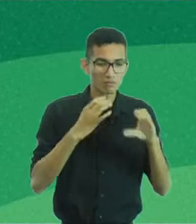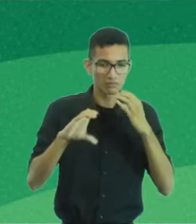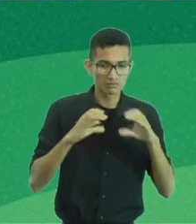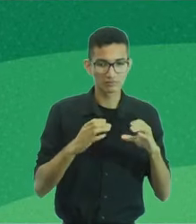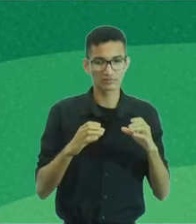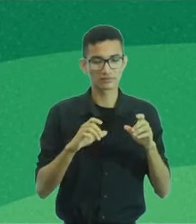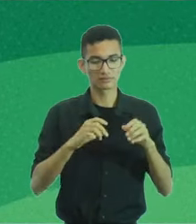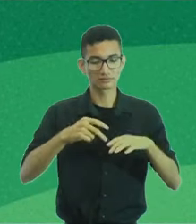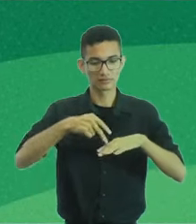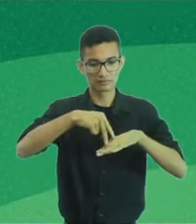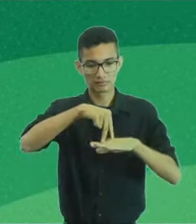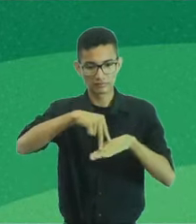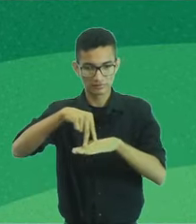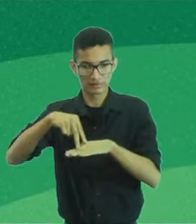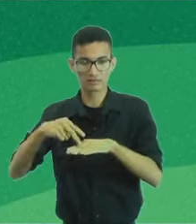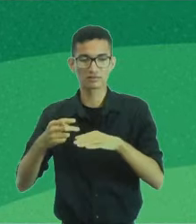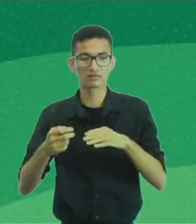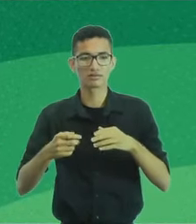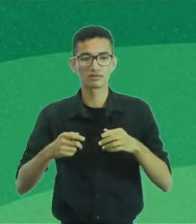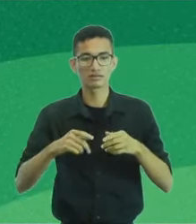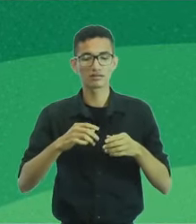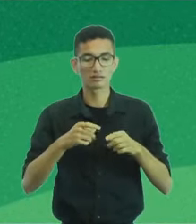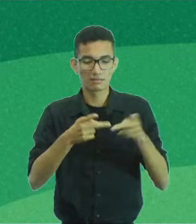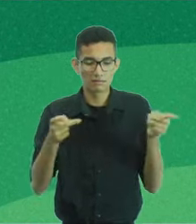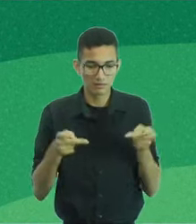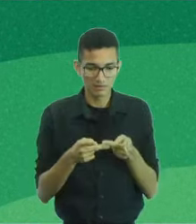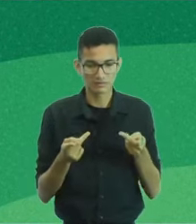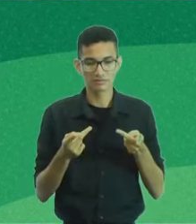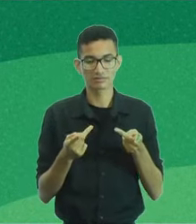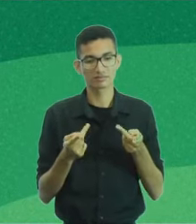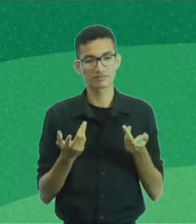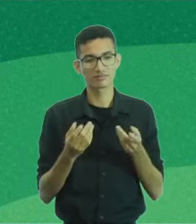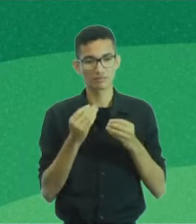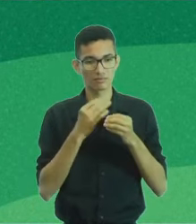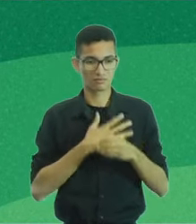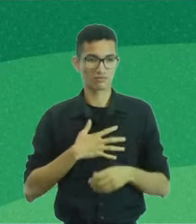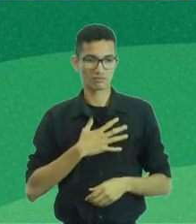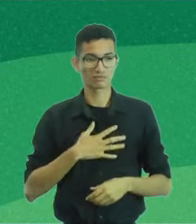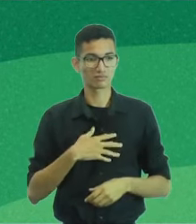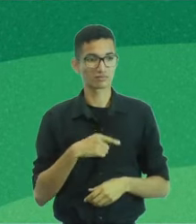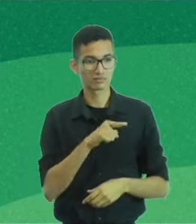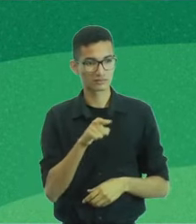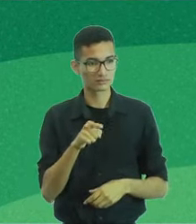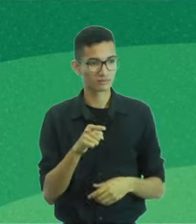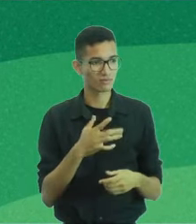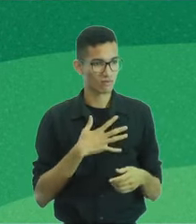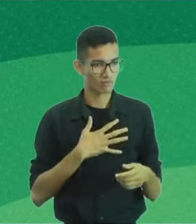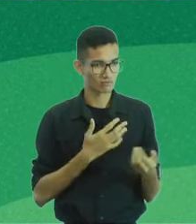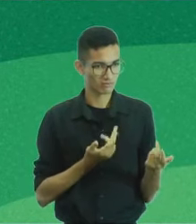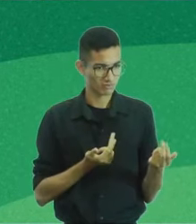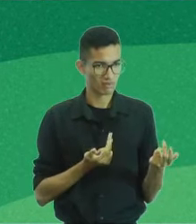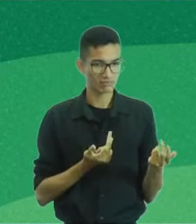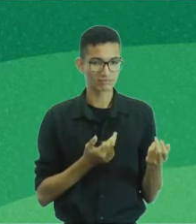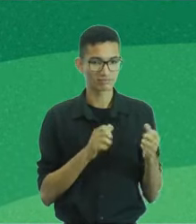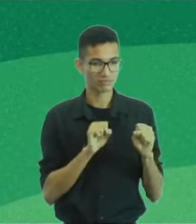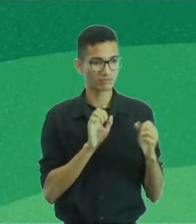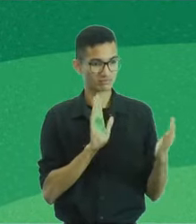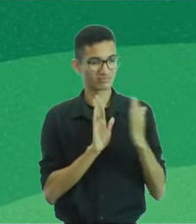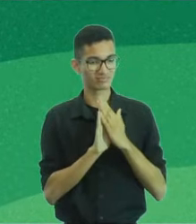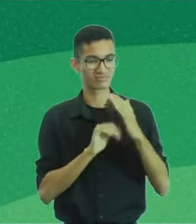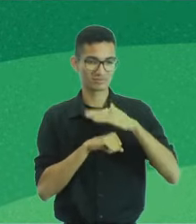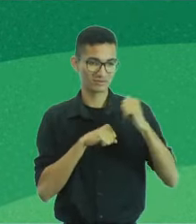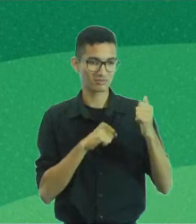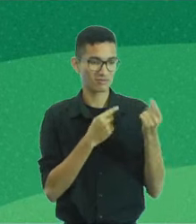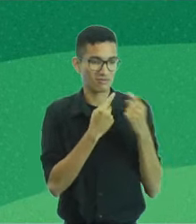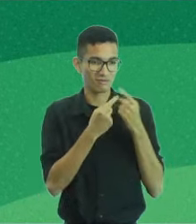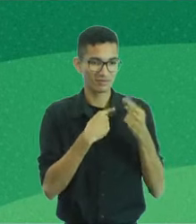computadores Hardcore barulhento e pizzas então se você tiver qualquer um desses interesses em comum comigo por favor me chama vamos